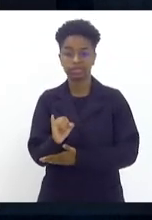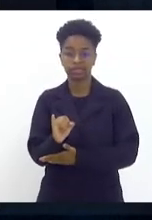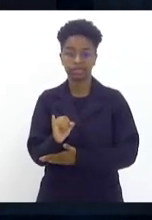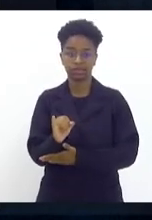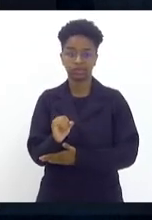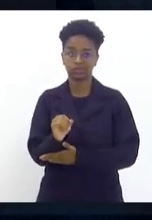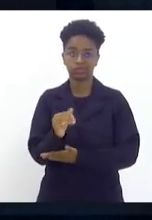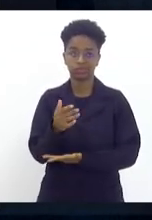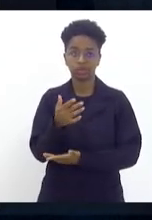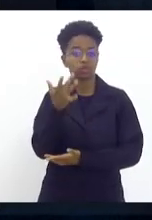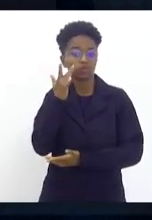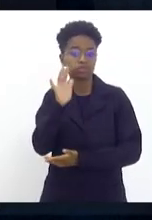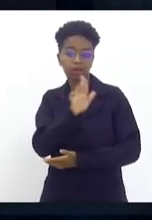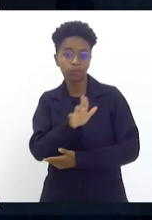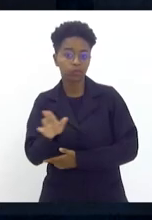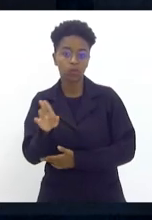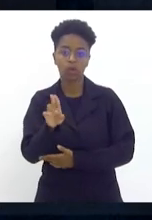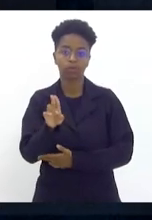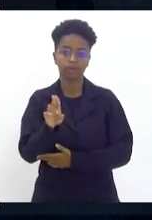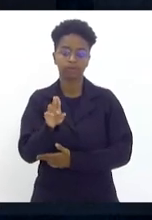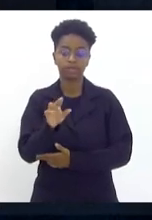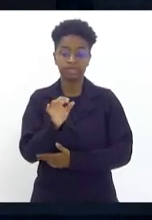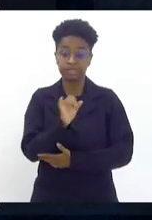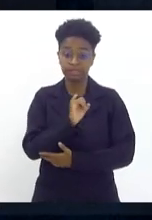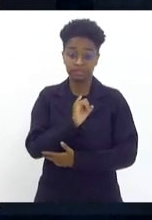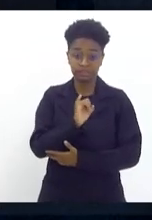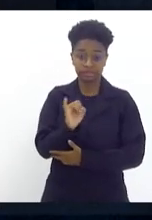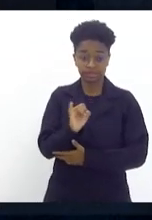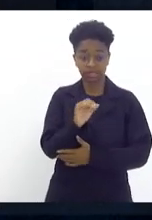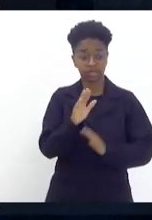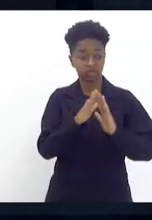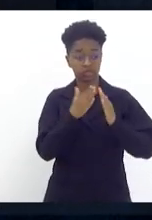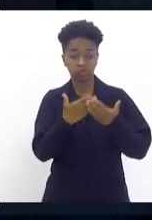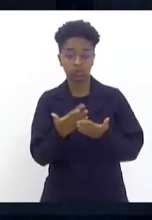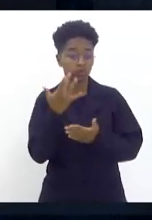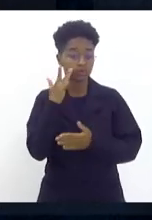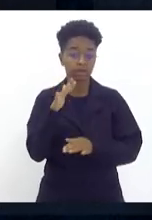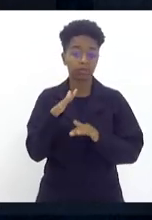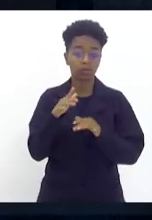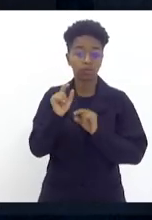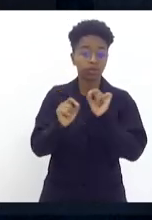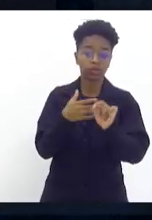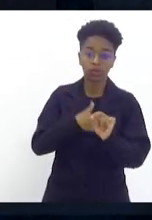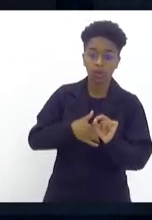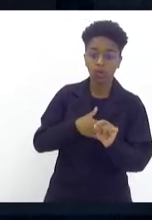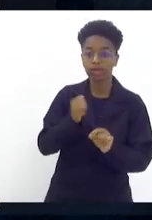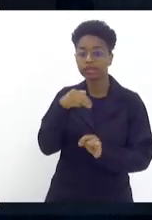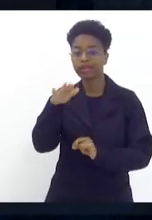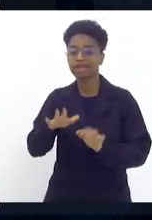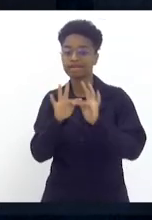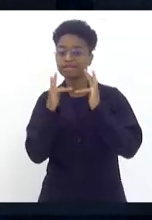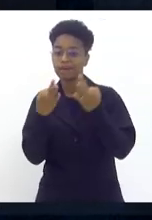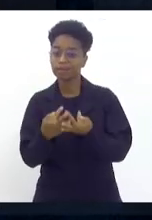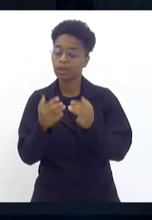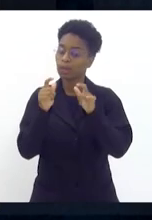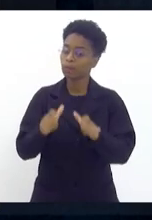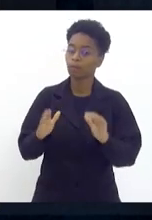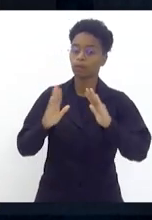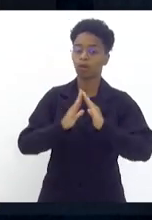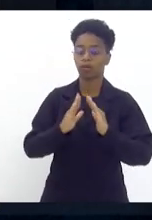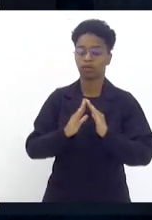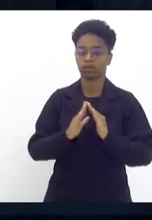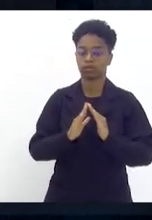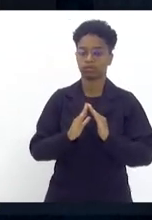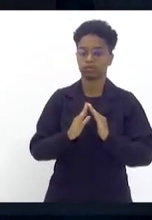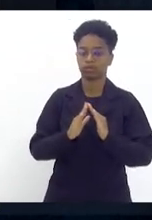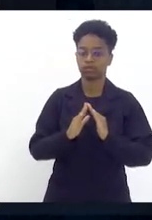nome, que não é conhecida, né, quais são os seus gostos, qual é a sua família, onde ela mora,